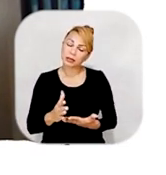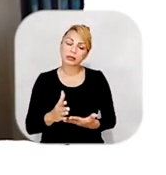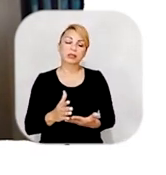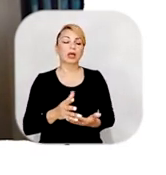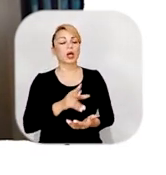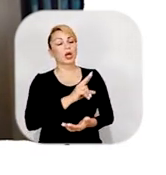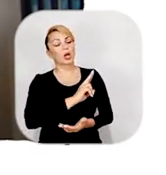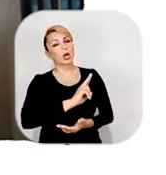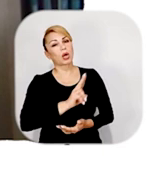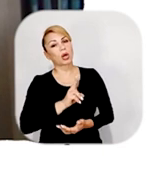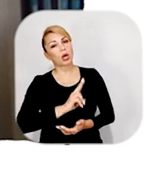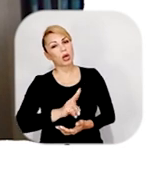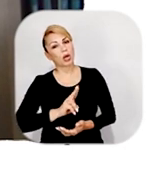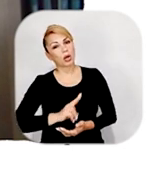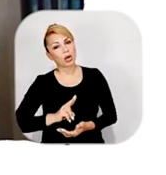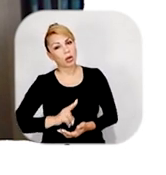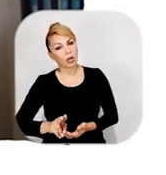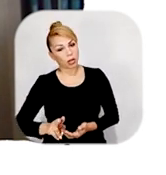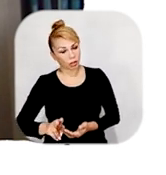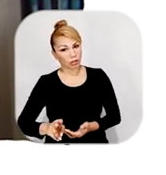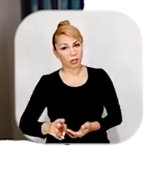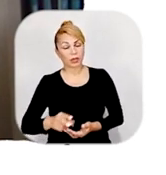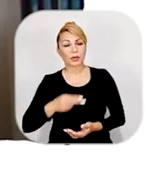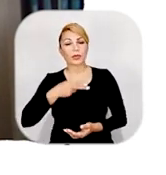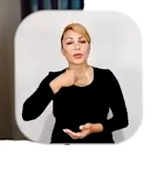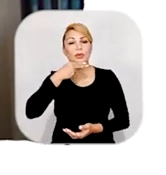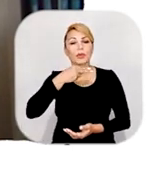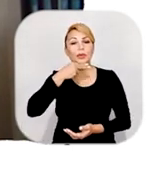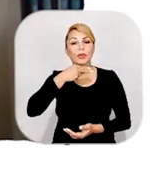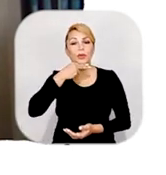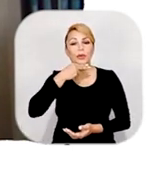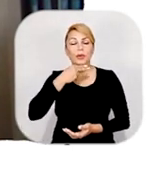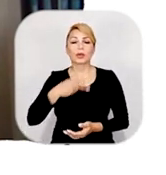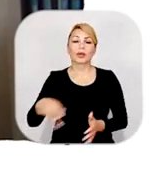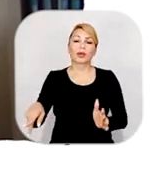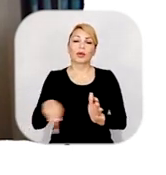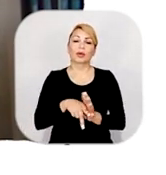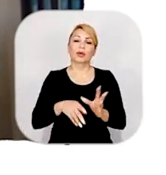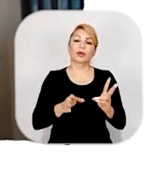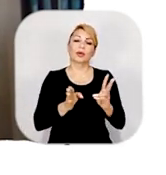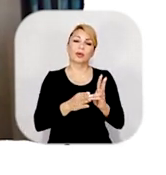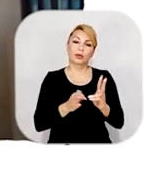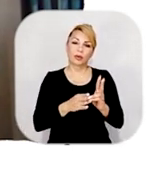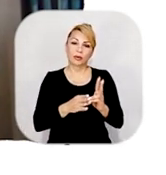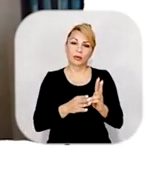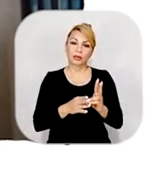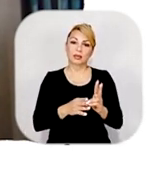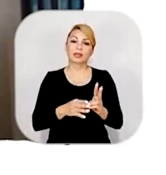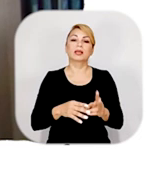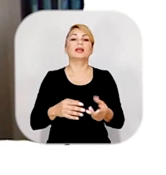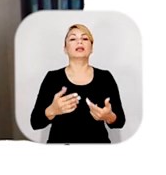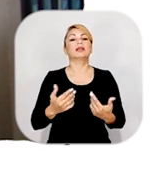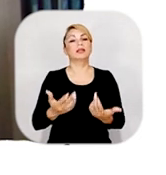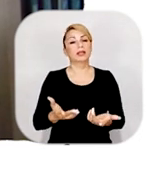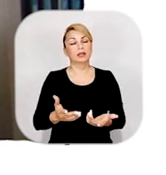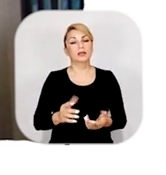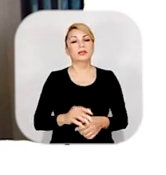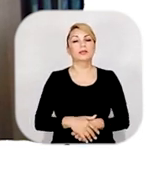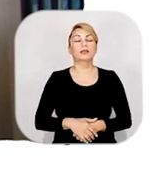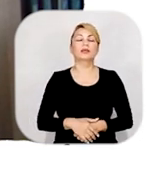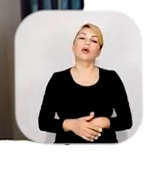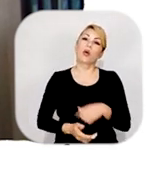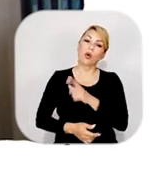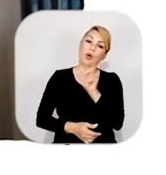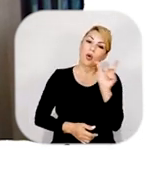dos netos dele, o nome indígena, que eles colocam o nome não índio e o nome indígena, né? E isso eu achei